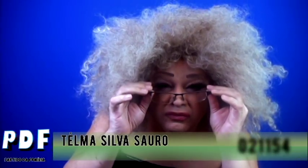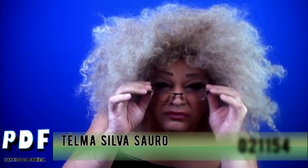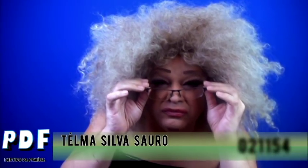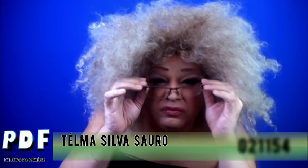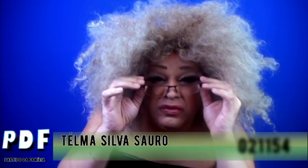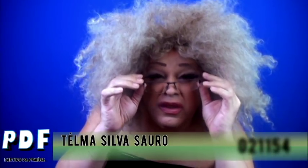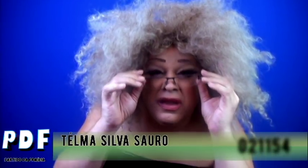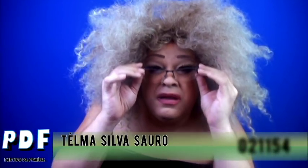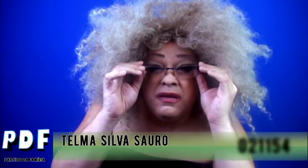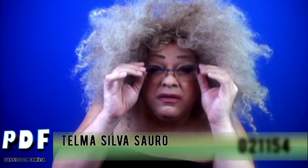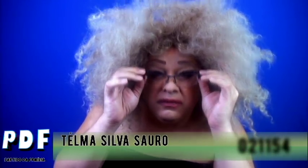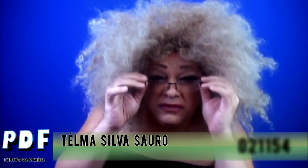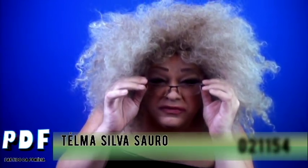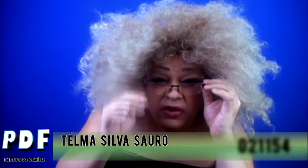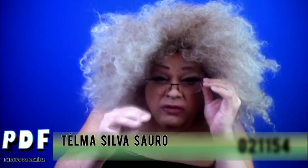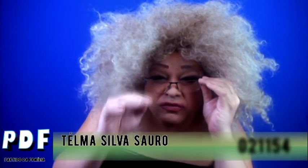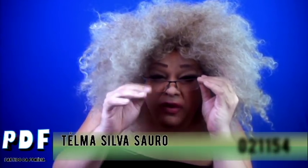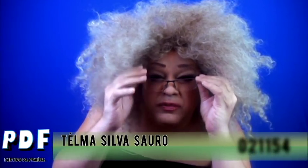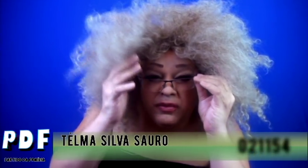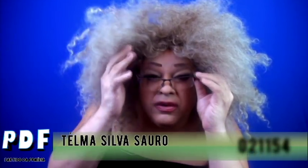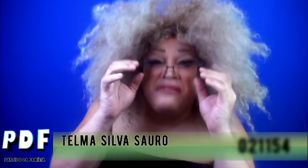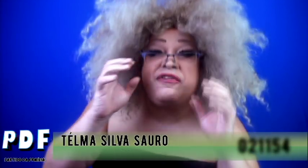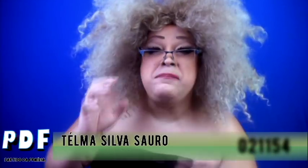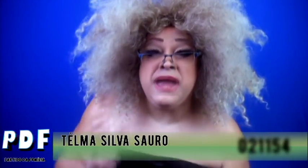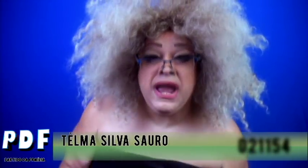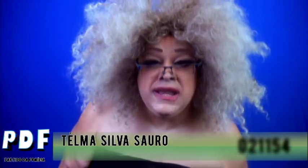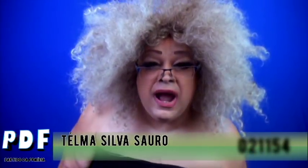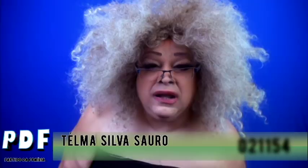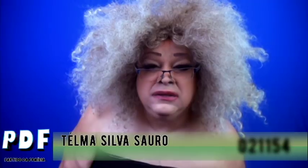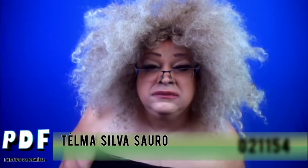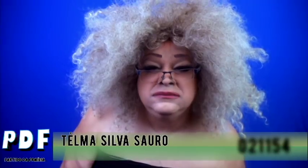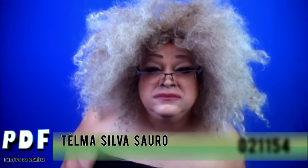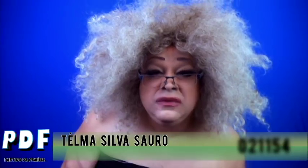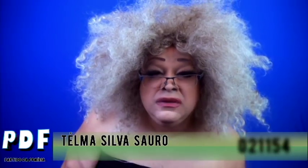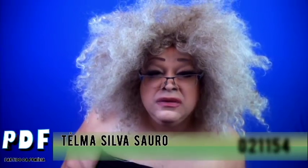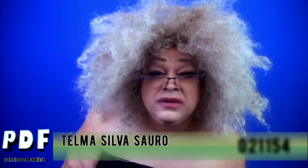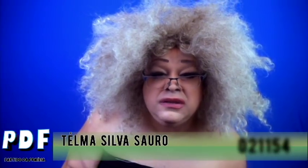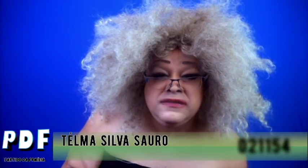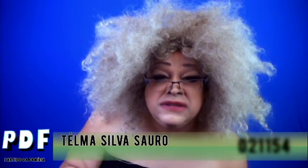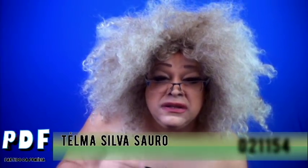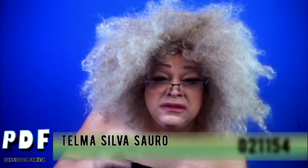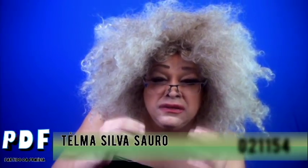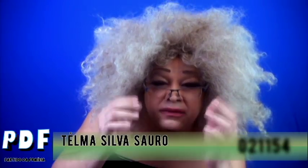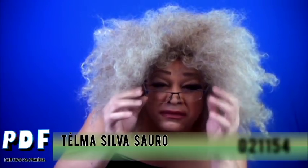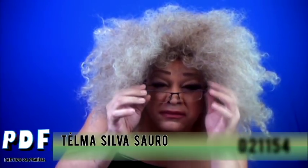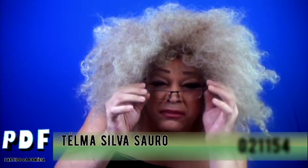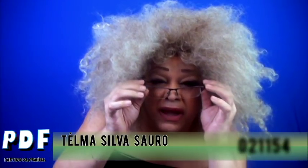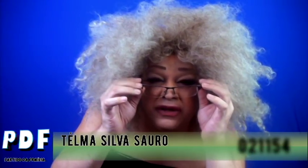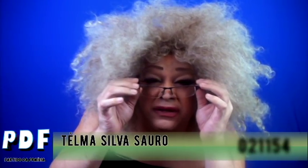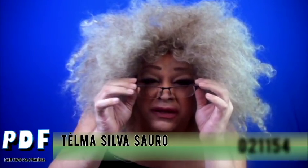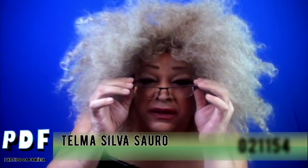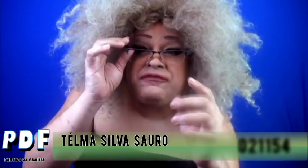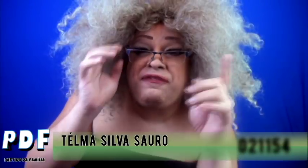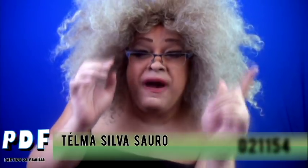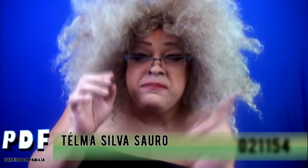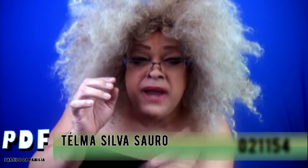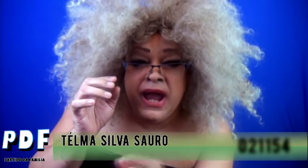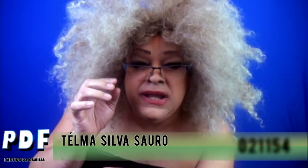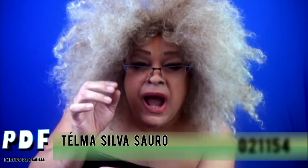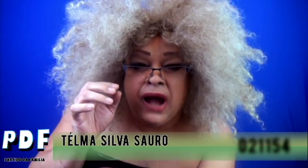Não tô... Só... Só... Família! O que tá escrito? Embaixo ali?